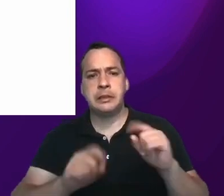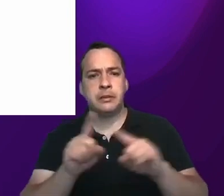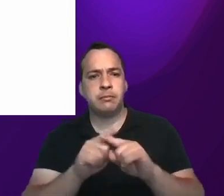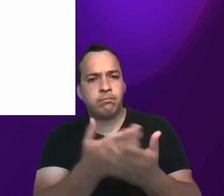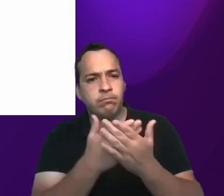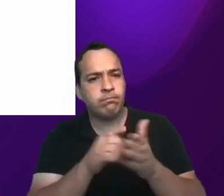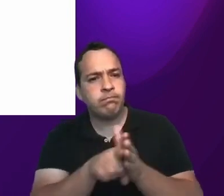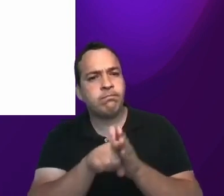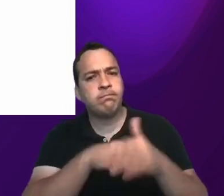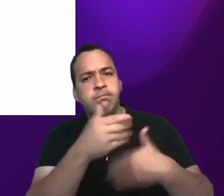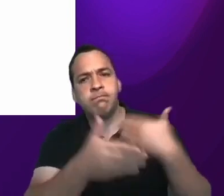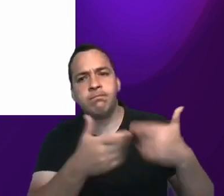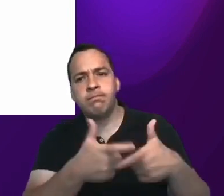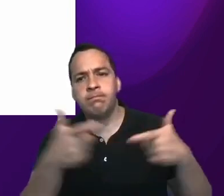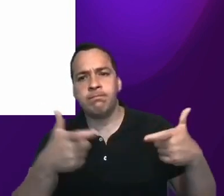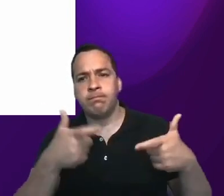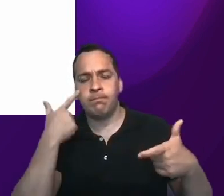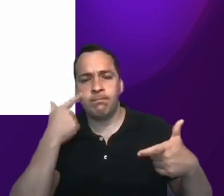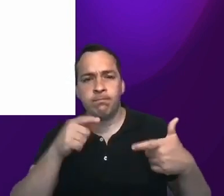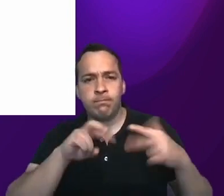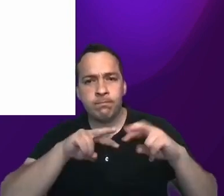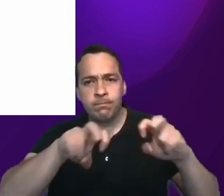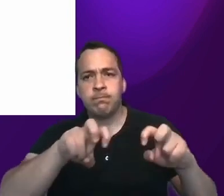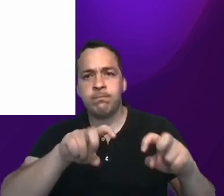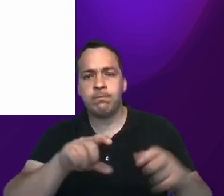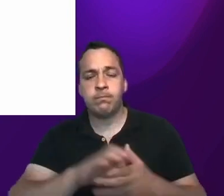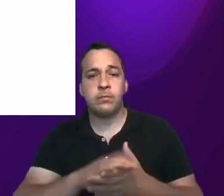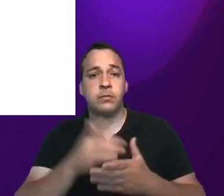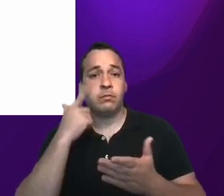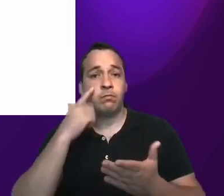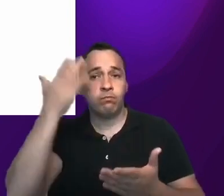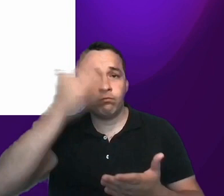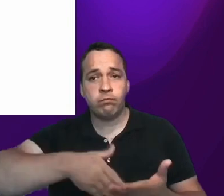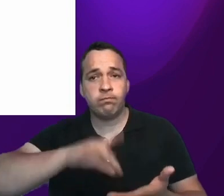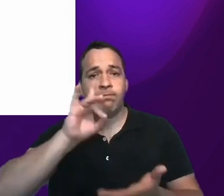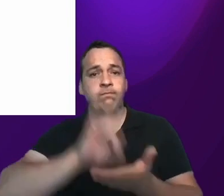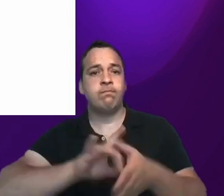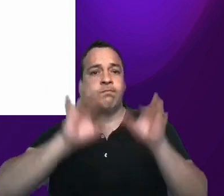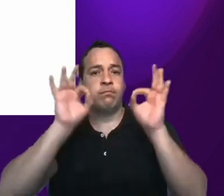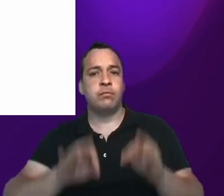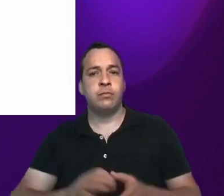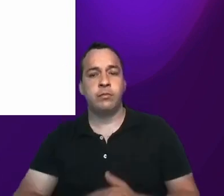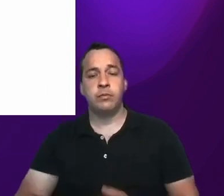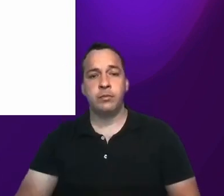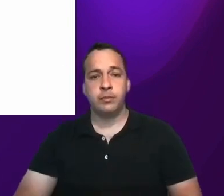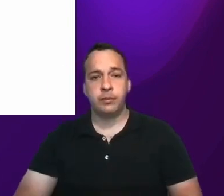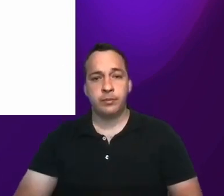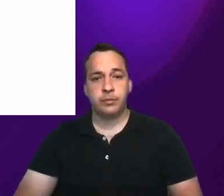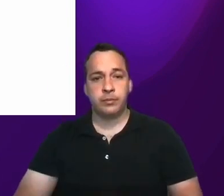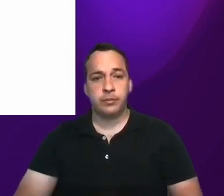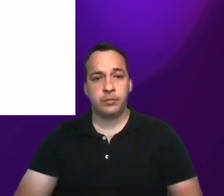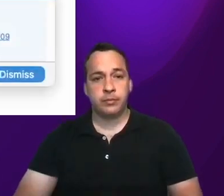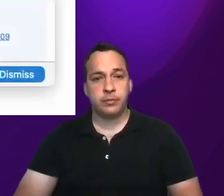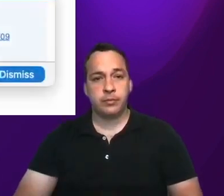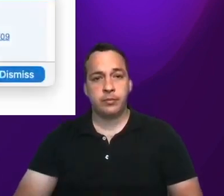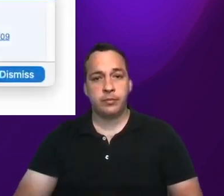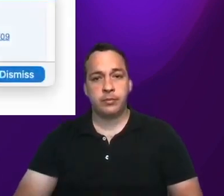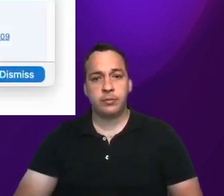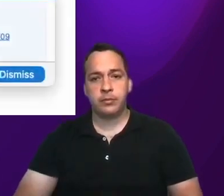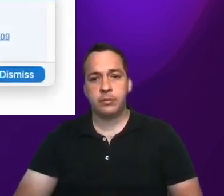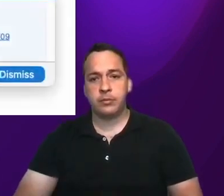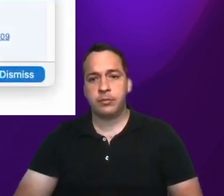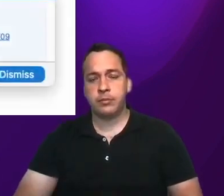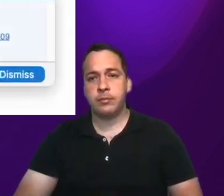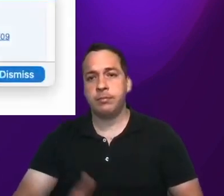estudos maiores, né, para realmente confirmar esses achados. Então, agradeço a